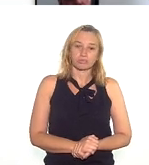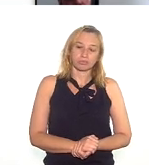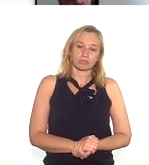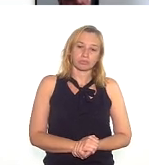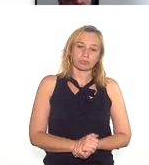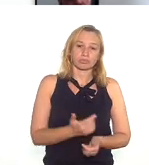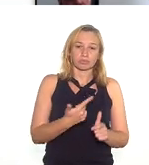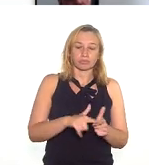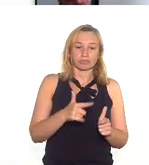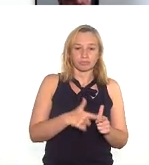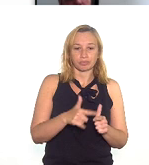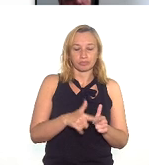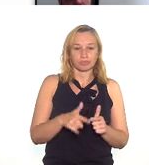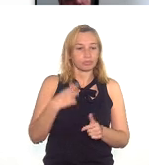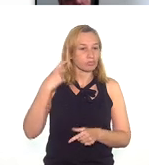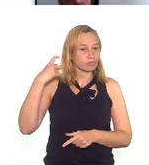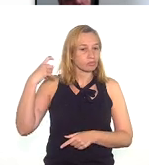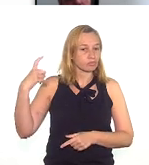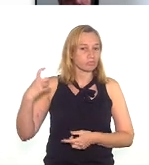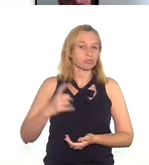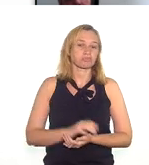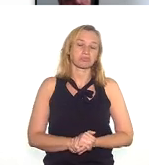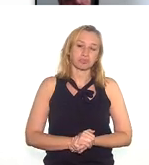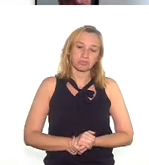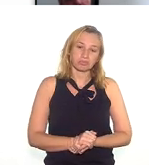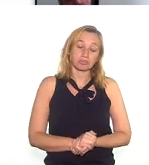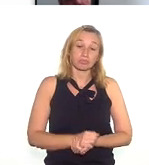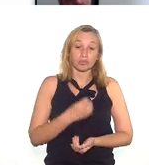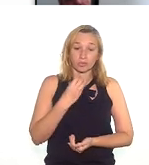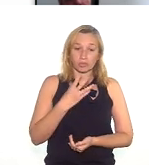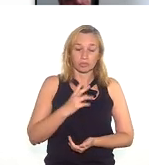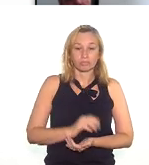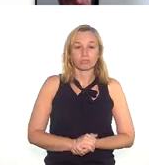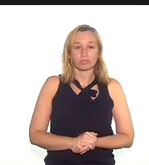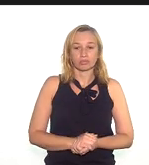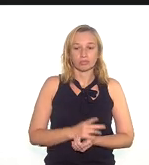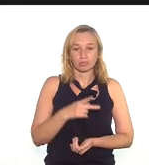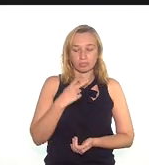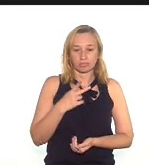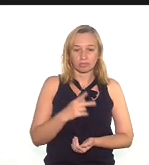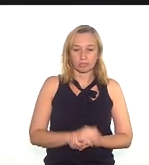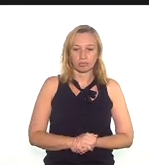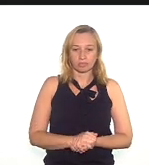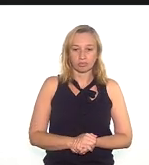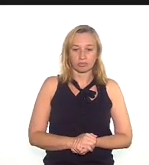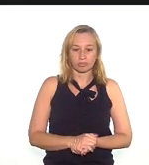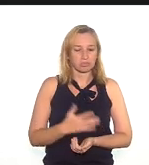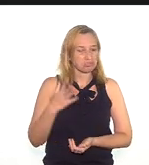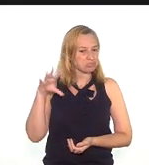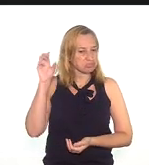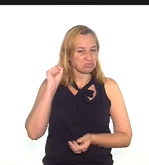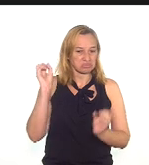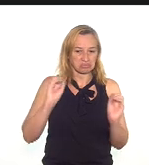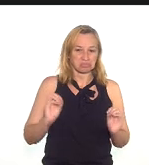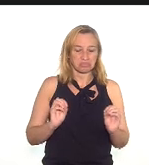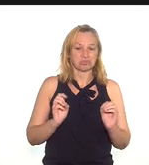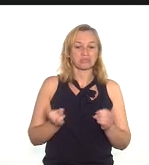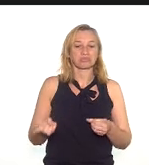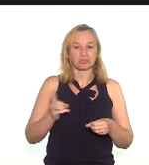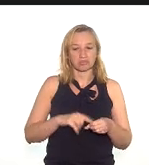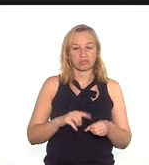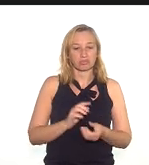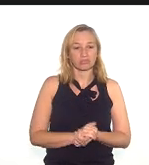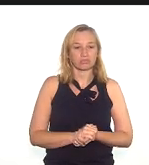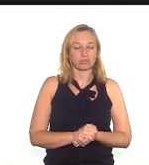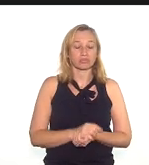Dando problema no seu som. Alô? Bom, como eu vinha falando, estava dando um retorno aqui, eu não estava mais ouvindo. Como eu vinha